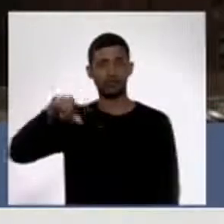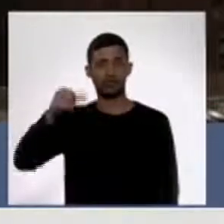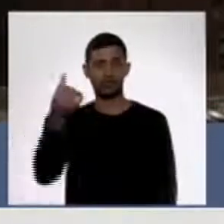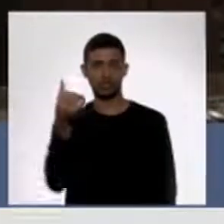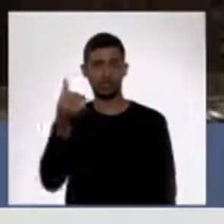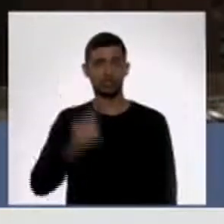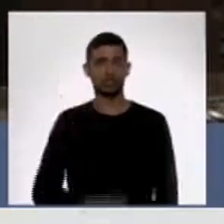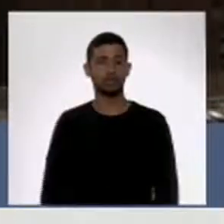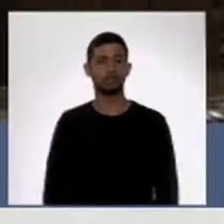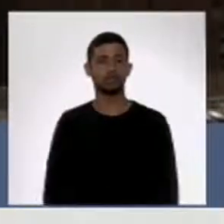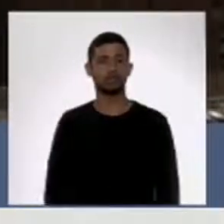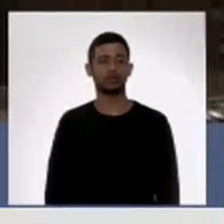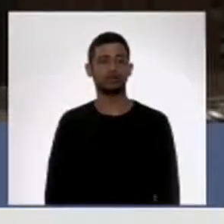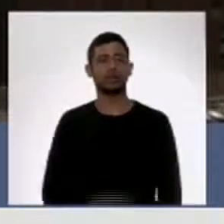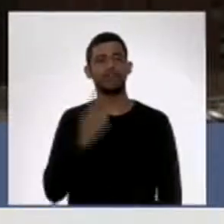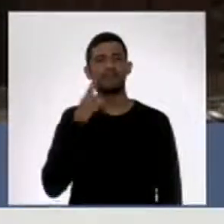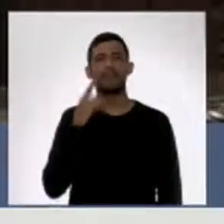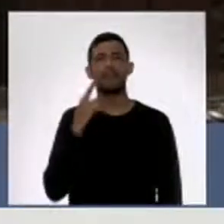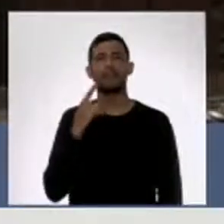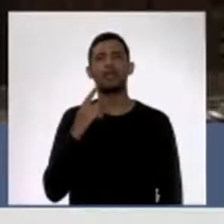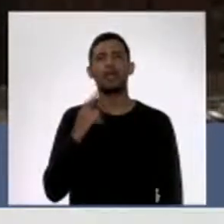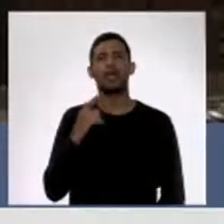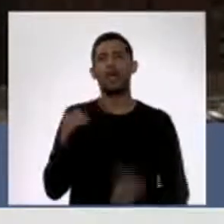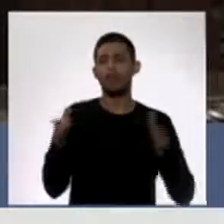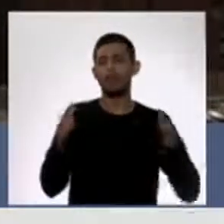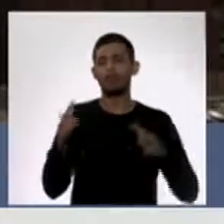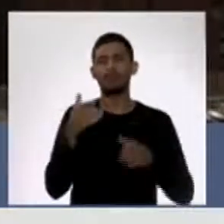1996, há exatos 23 anos.